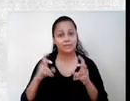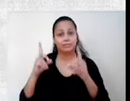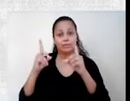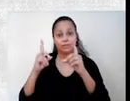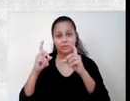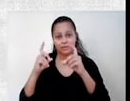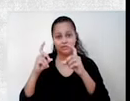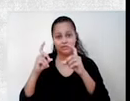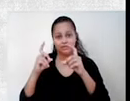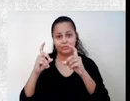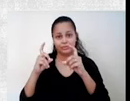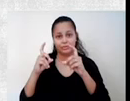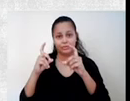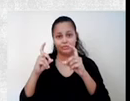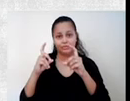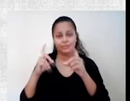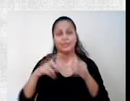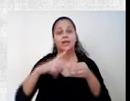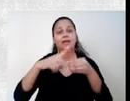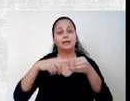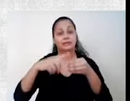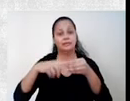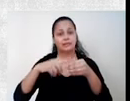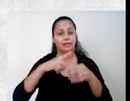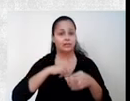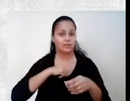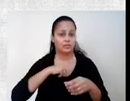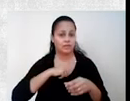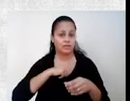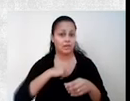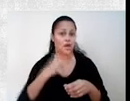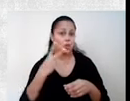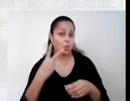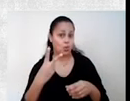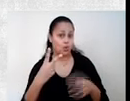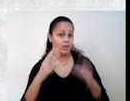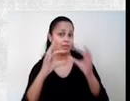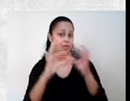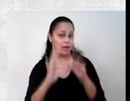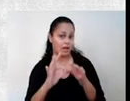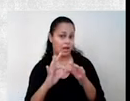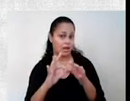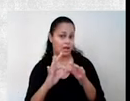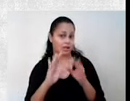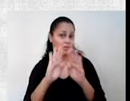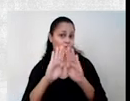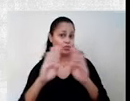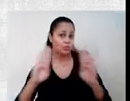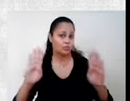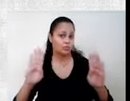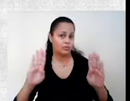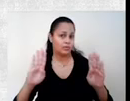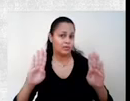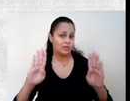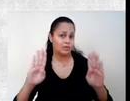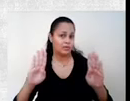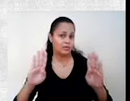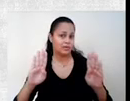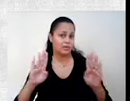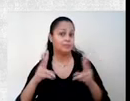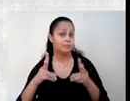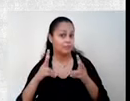Percebam nessa foto que eu trago ao lado, essa cidade tem dois anéis de muralhas.